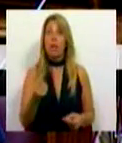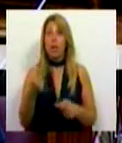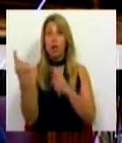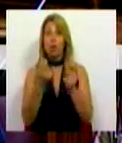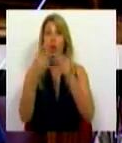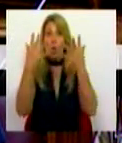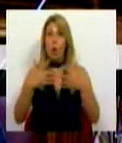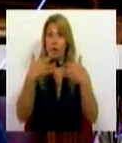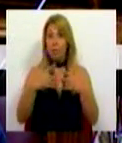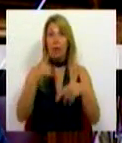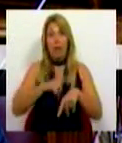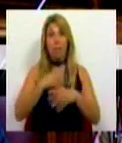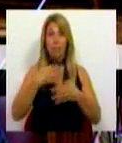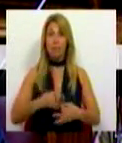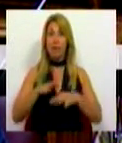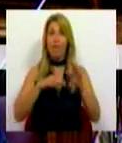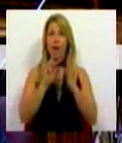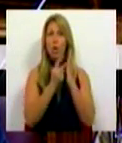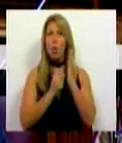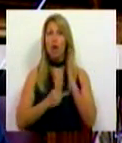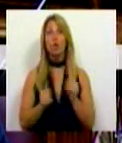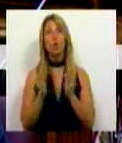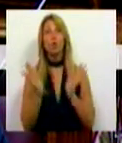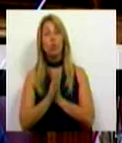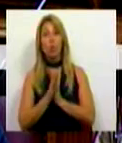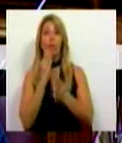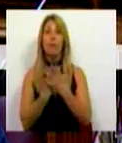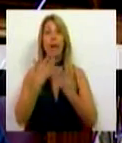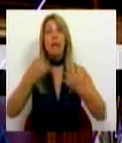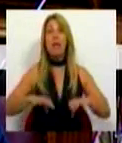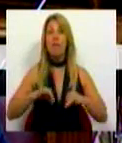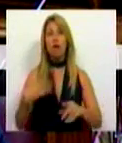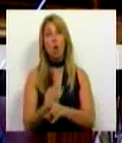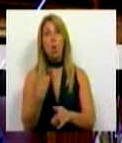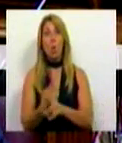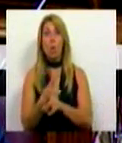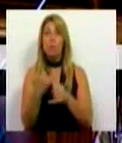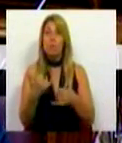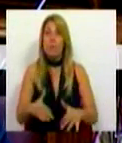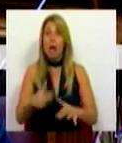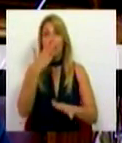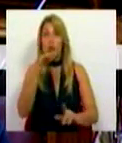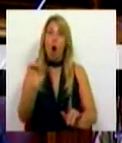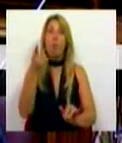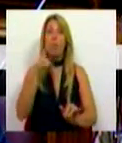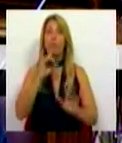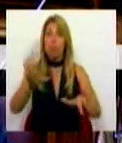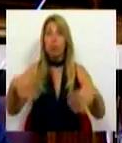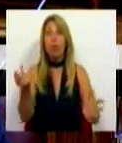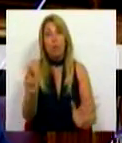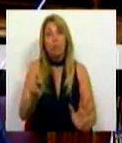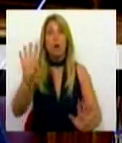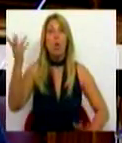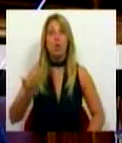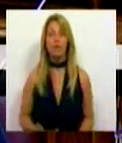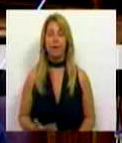as correções, no sentido de evitar males maiores, se eles puderem ocorrer. E por isso, ao contrário do que